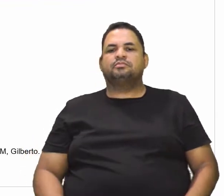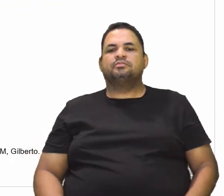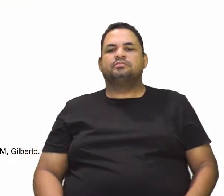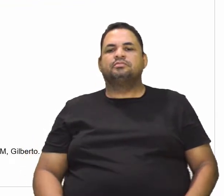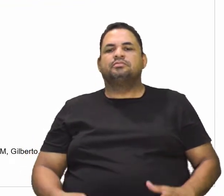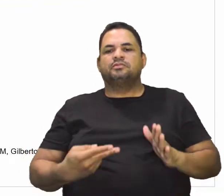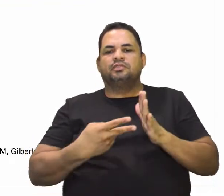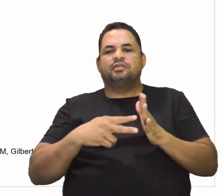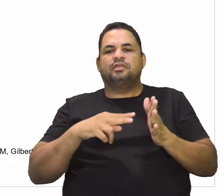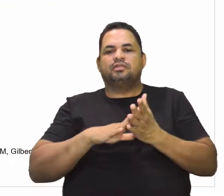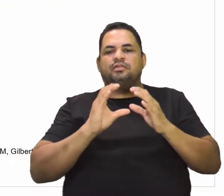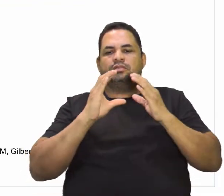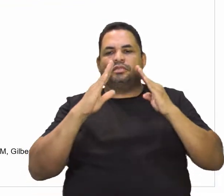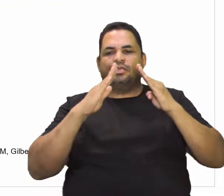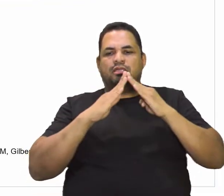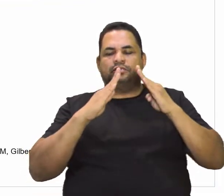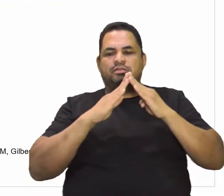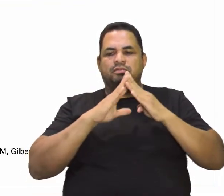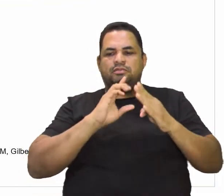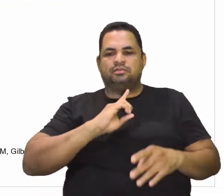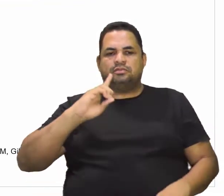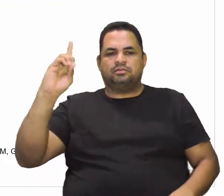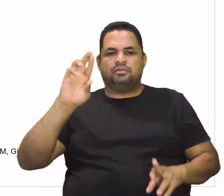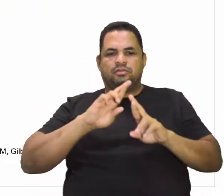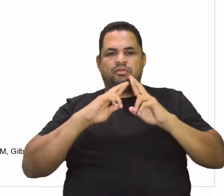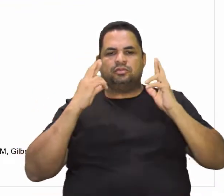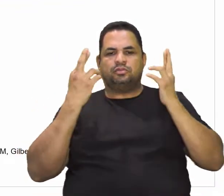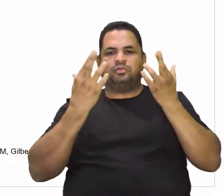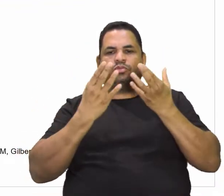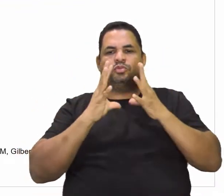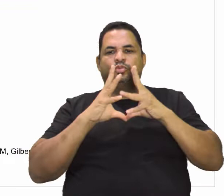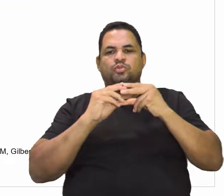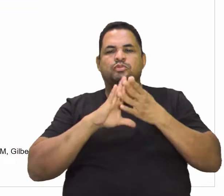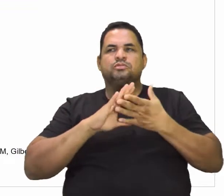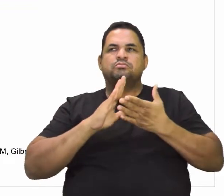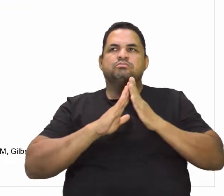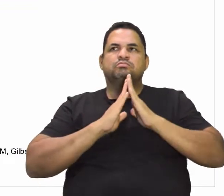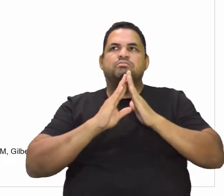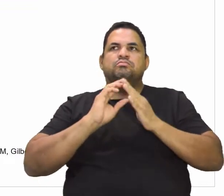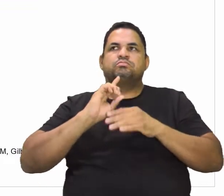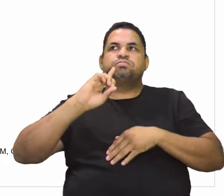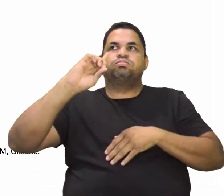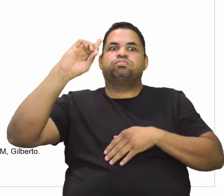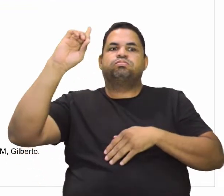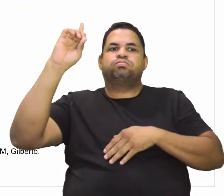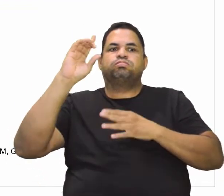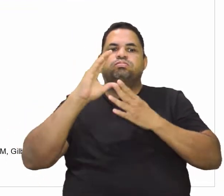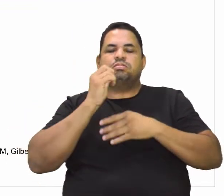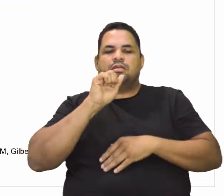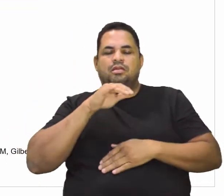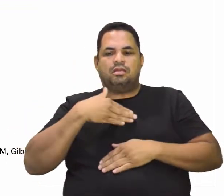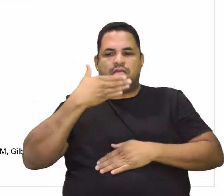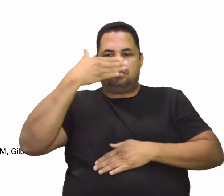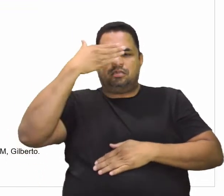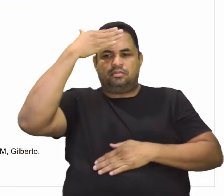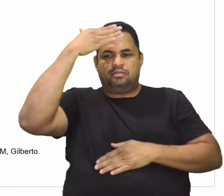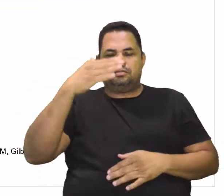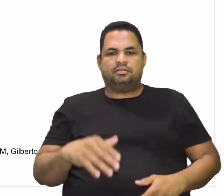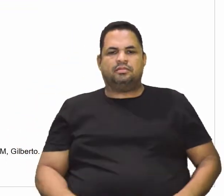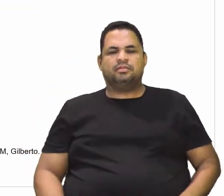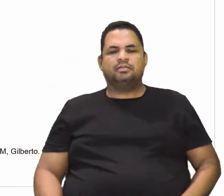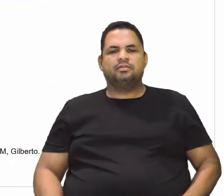Casa de Deus, que reunia todas as divindades árabes. Ei, professor, para.